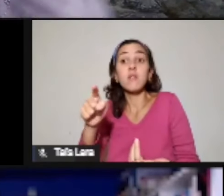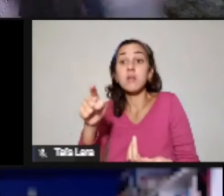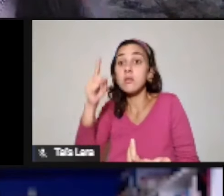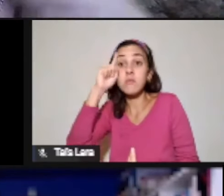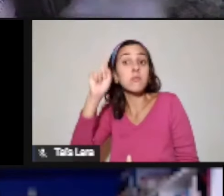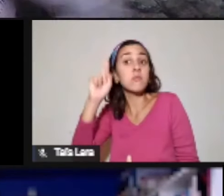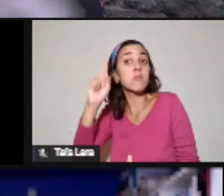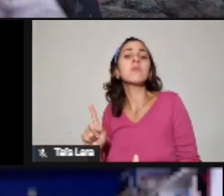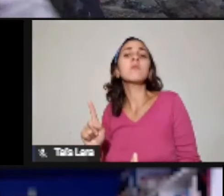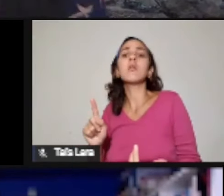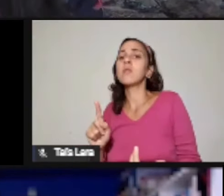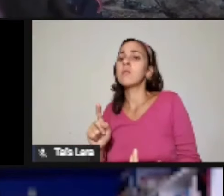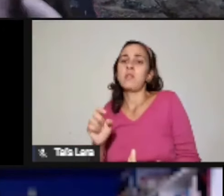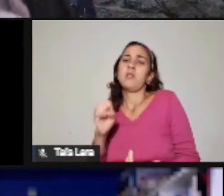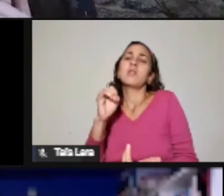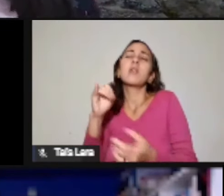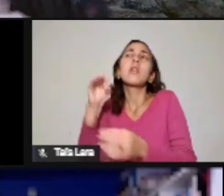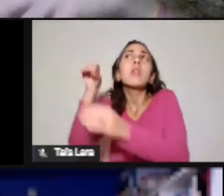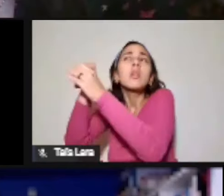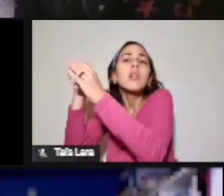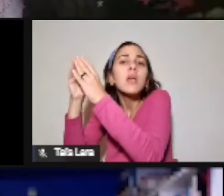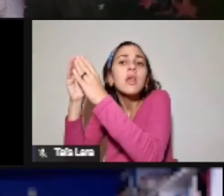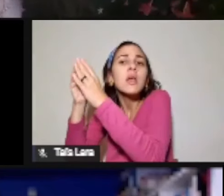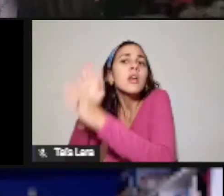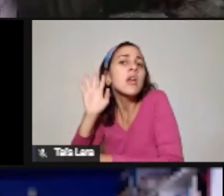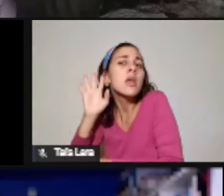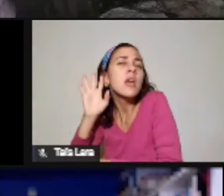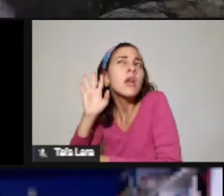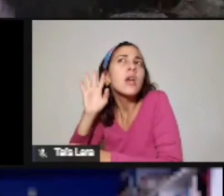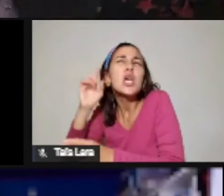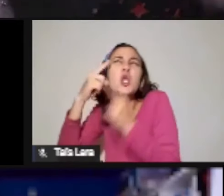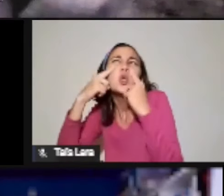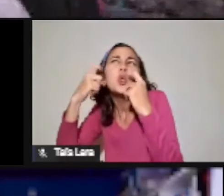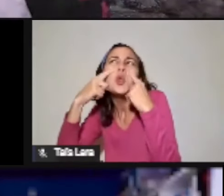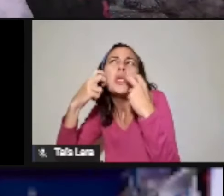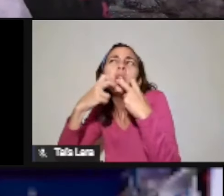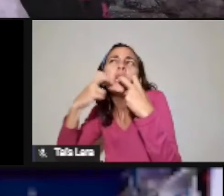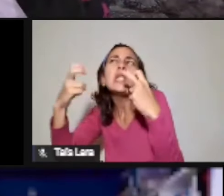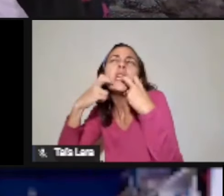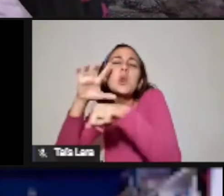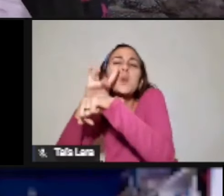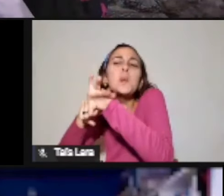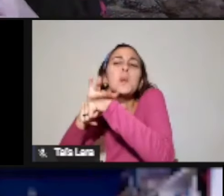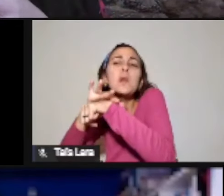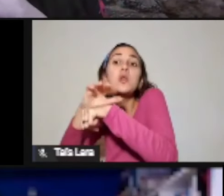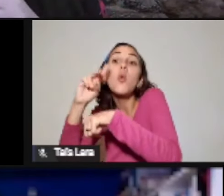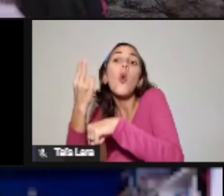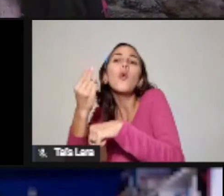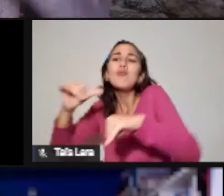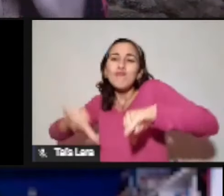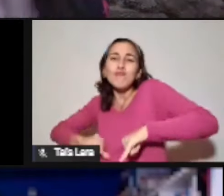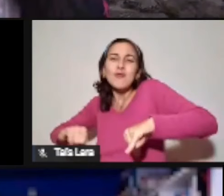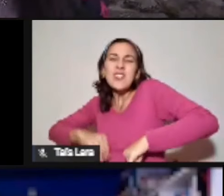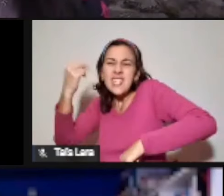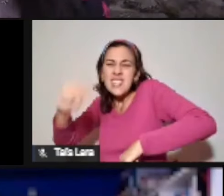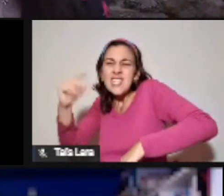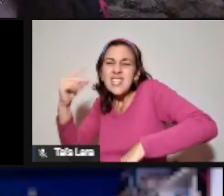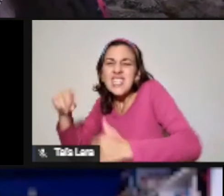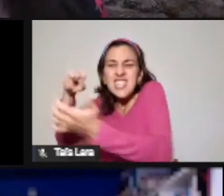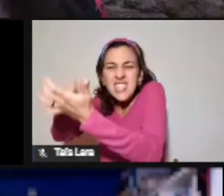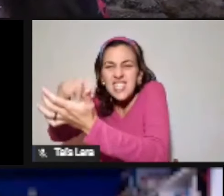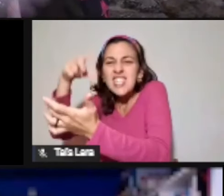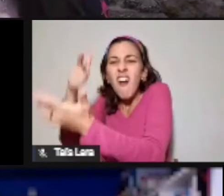você, cidadão, que tem que bater na porta e falar quero saber o que tá rolando aí, Não é isso, né? A tua função